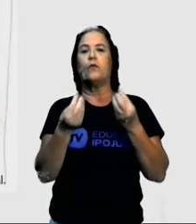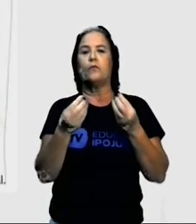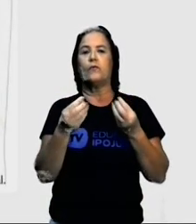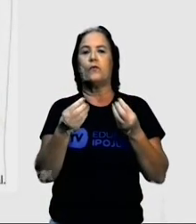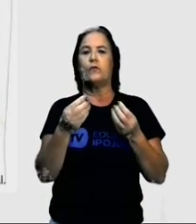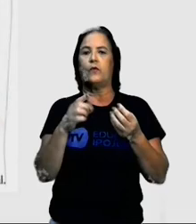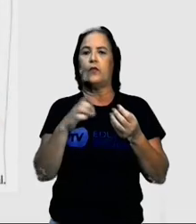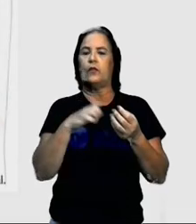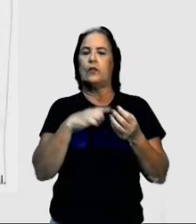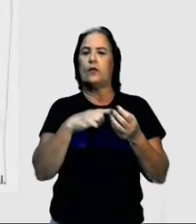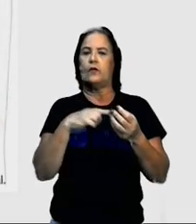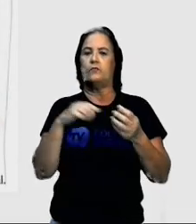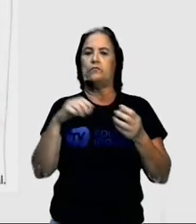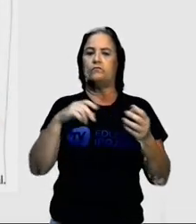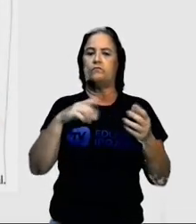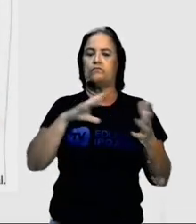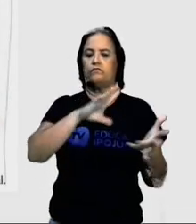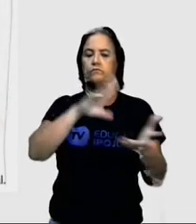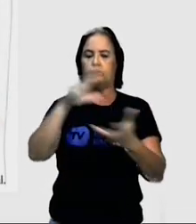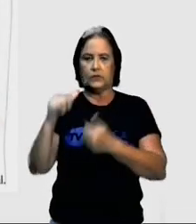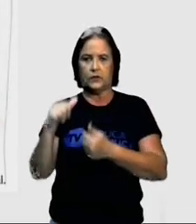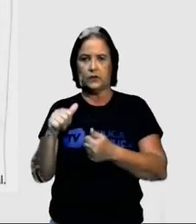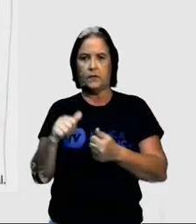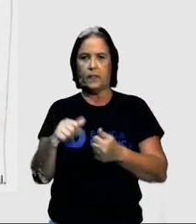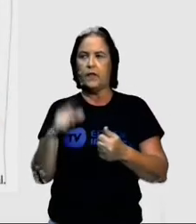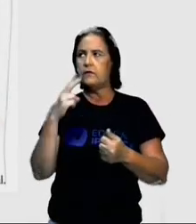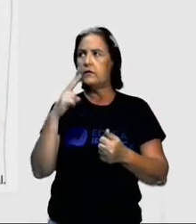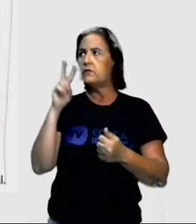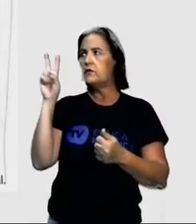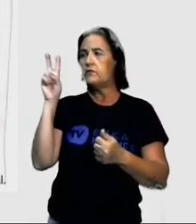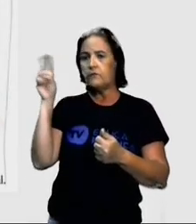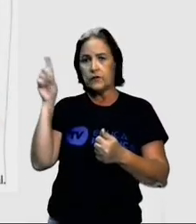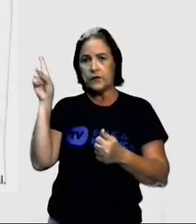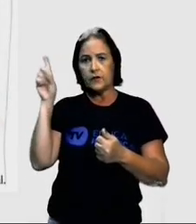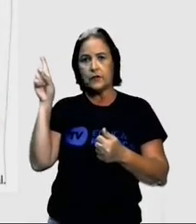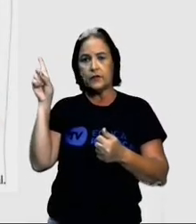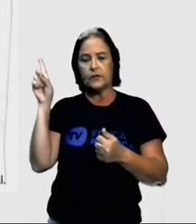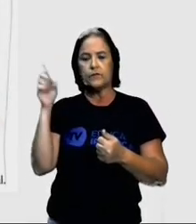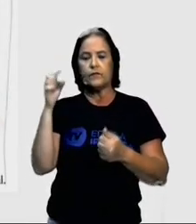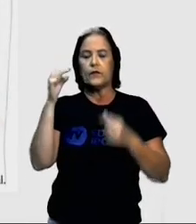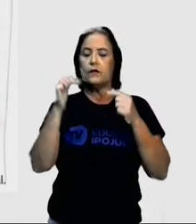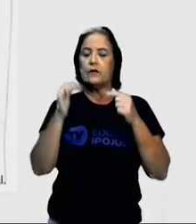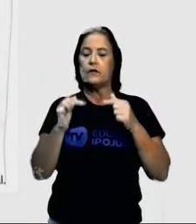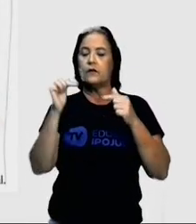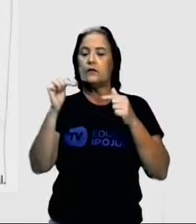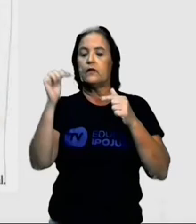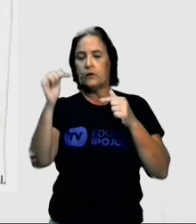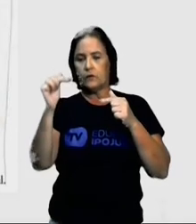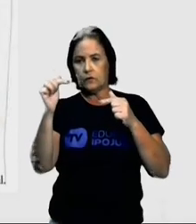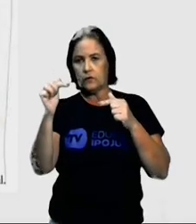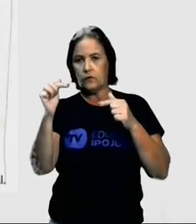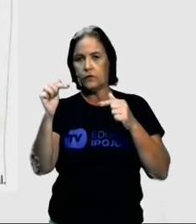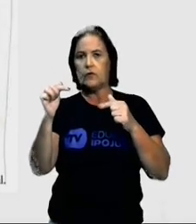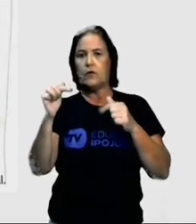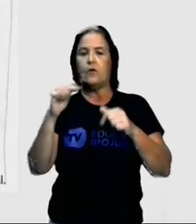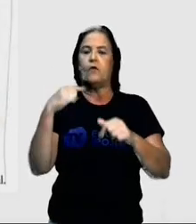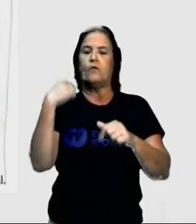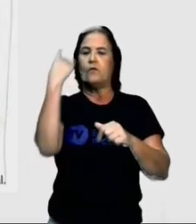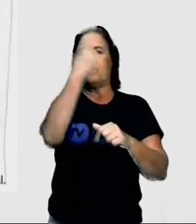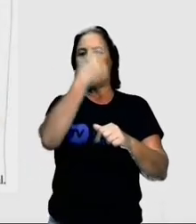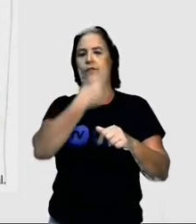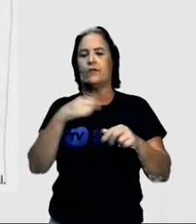Você está vendo aí, cada faixinha dessa é um horário diferente por conta do movimento de